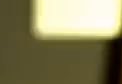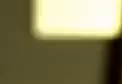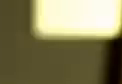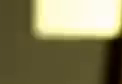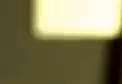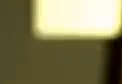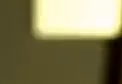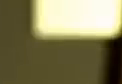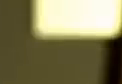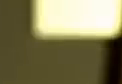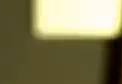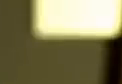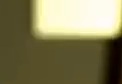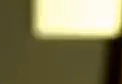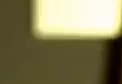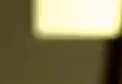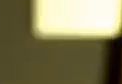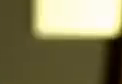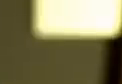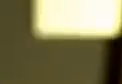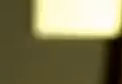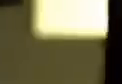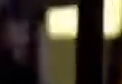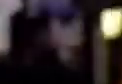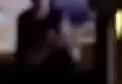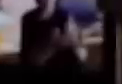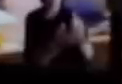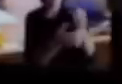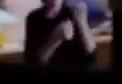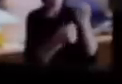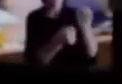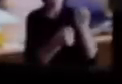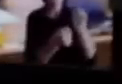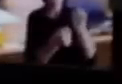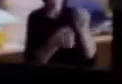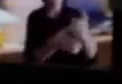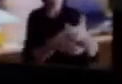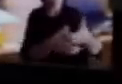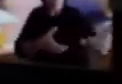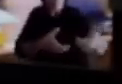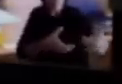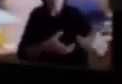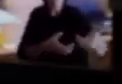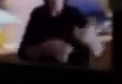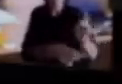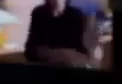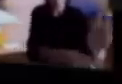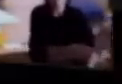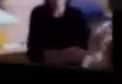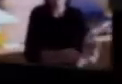mais de 20 minutos tá olha só isso aqui pessoal ele continua as forças armadas não tinha nenhum poder para